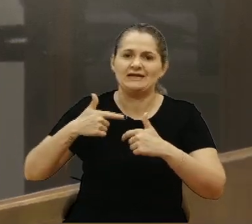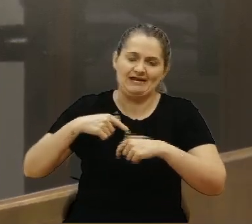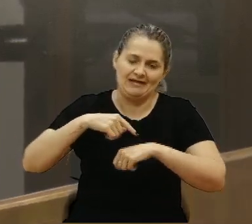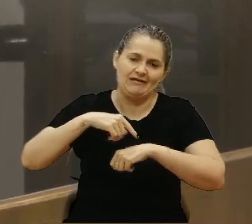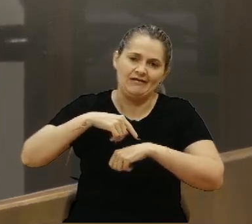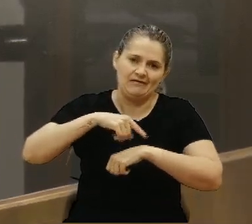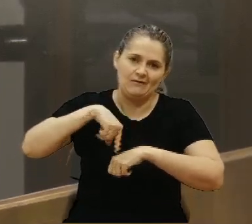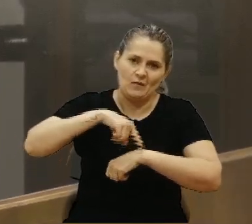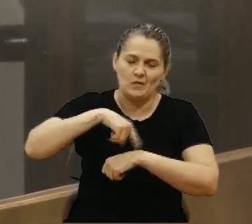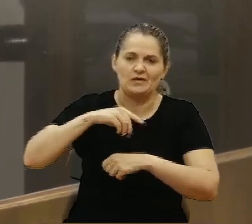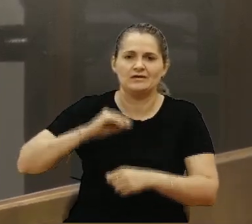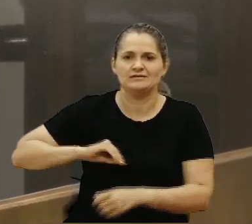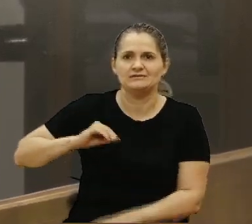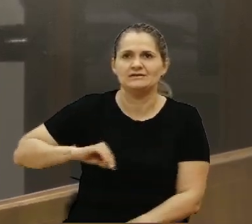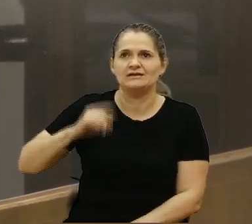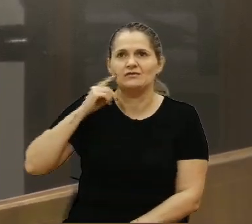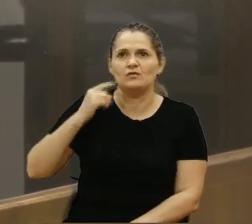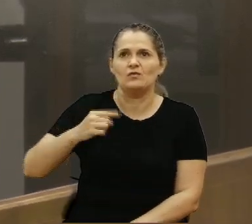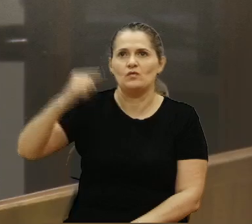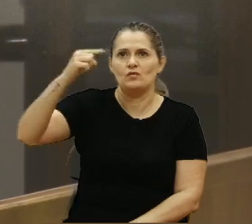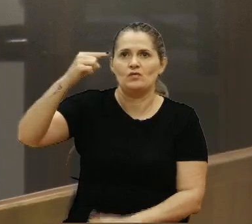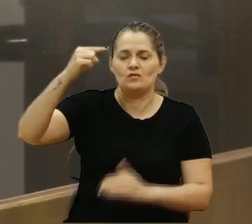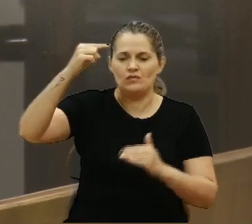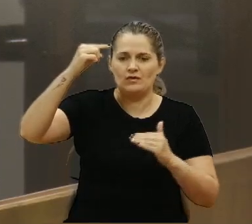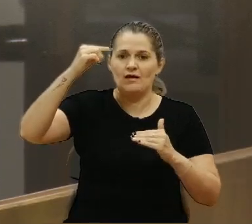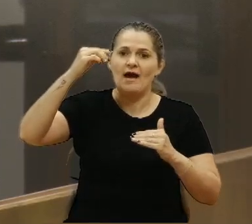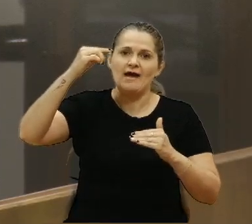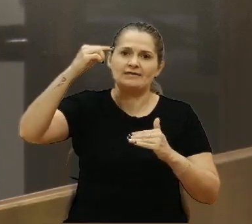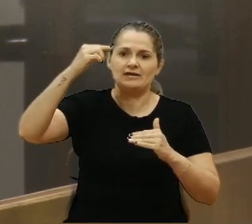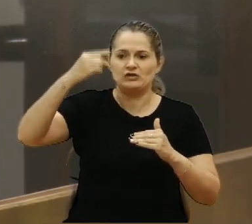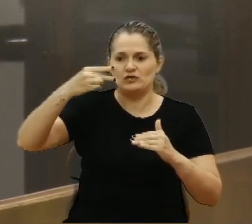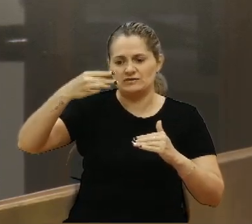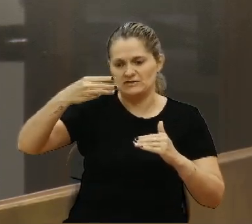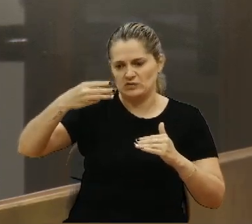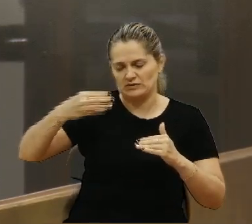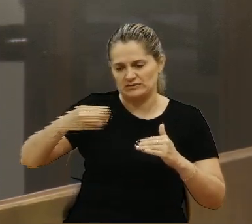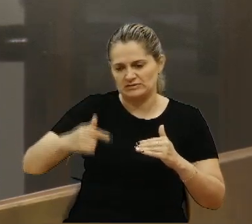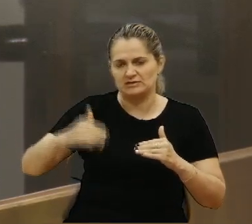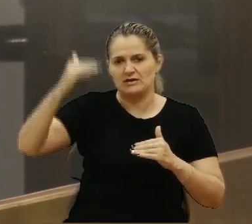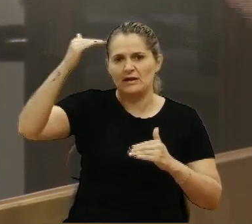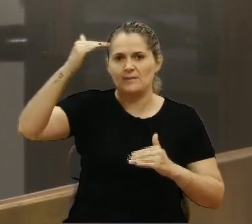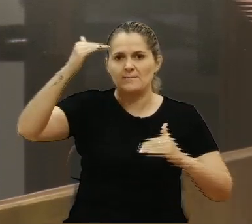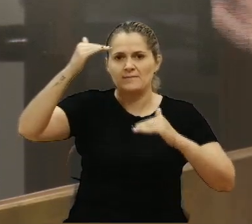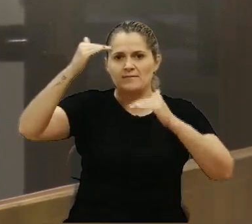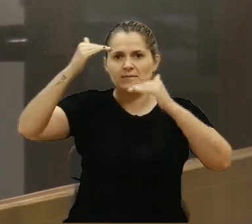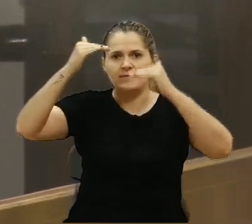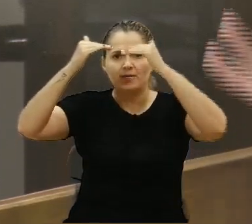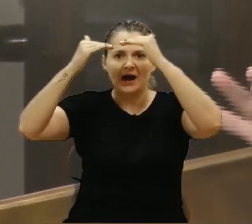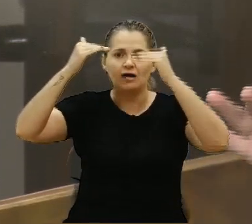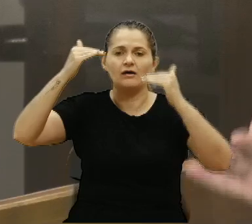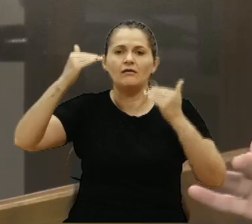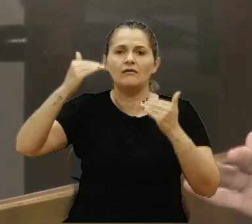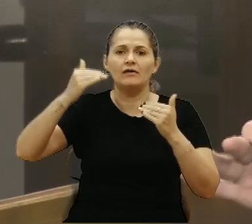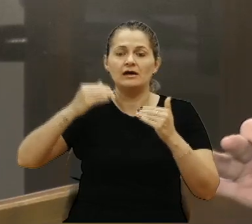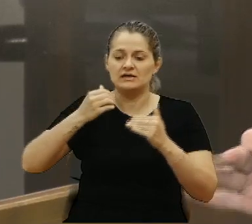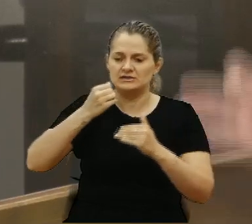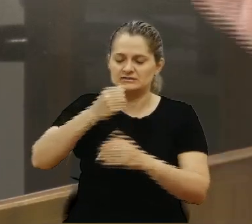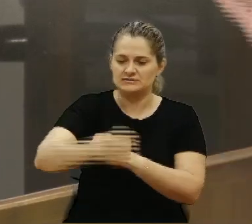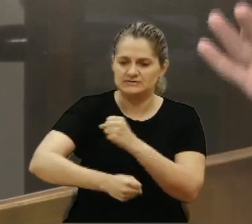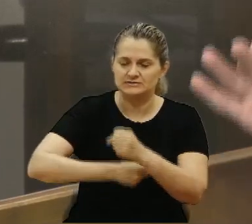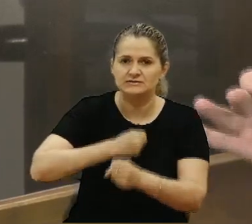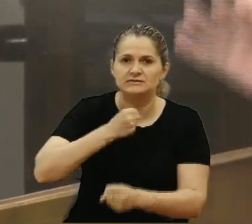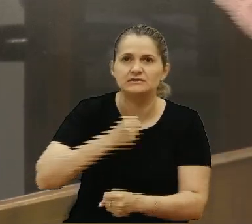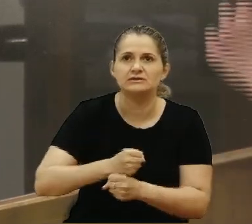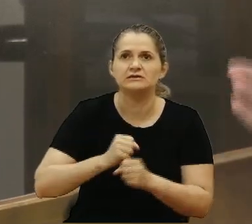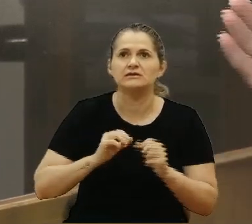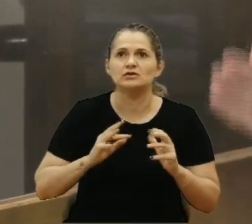vai puxando os demais e cada um vai ganhar de acordo com a sua hora de trabalho. No final de 6 anos,